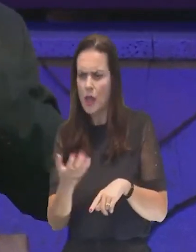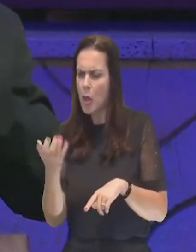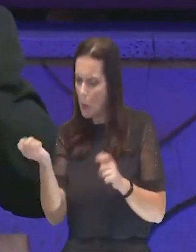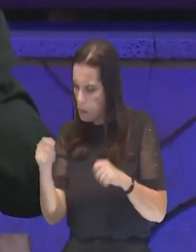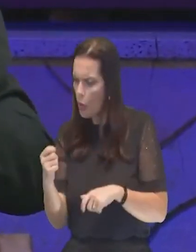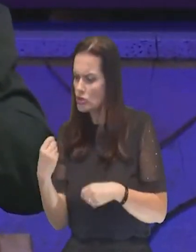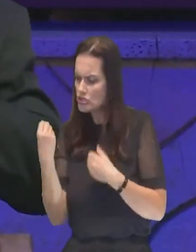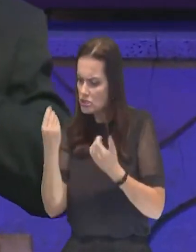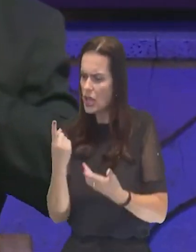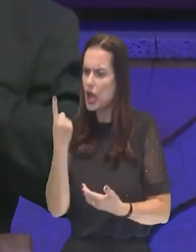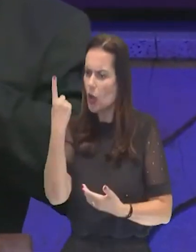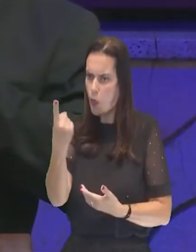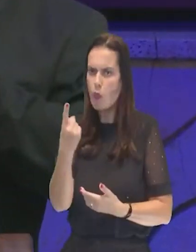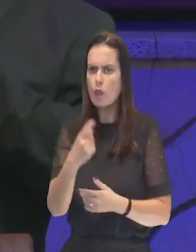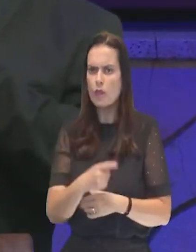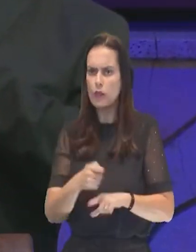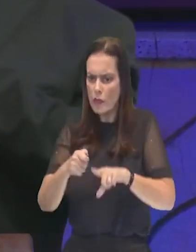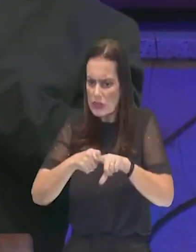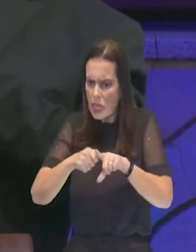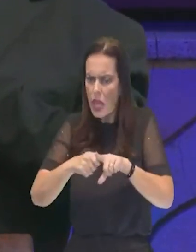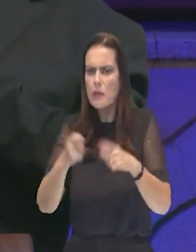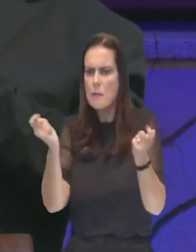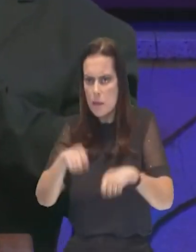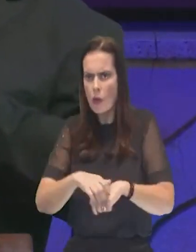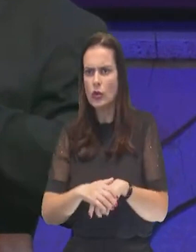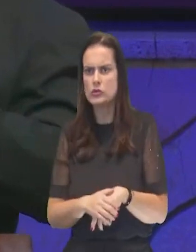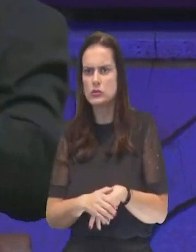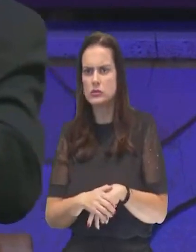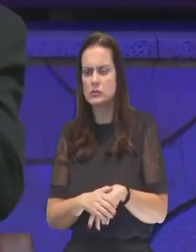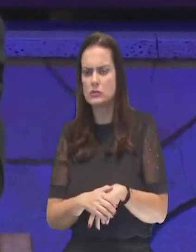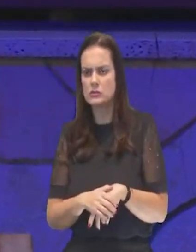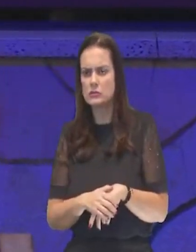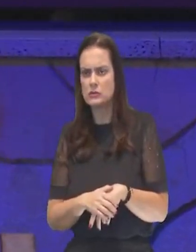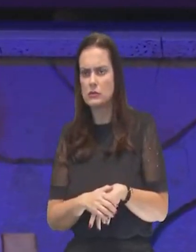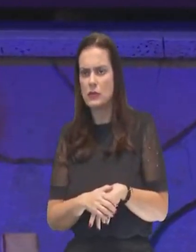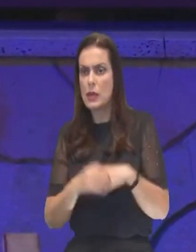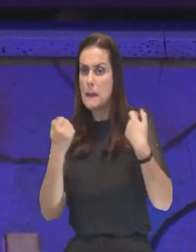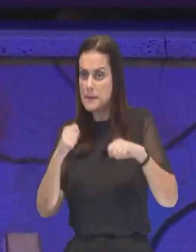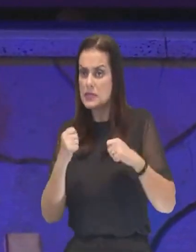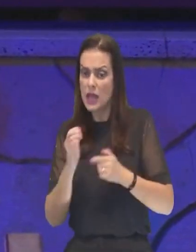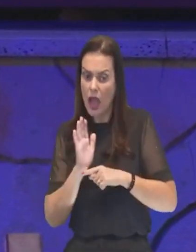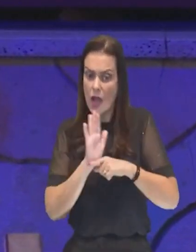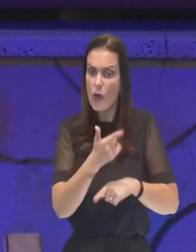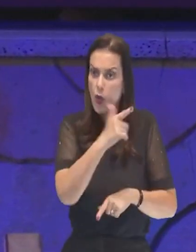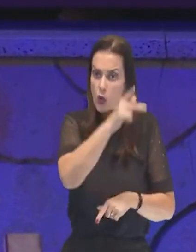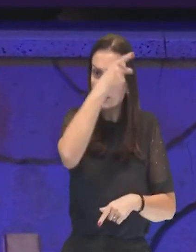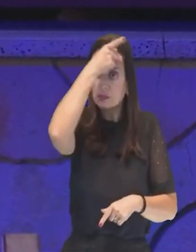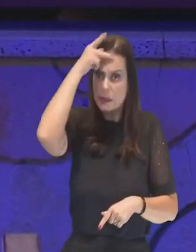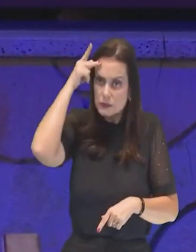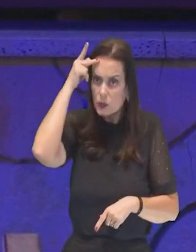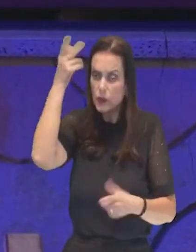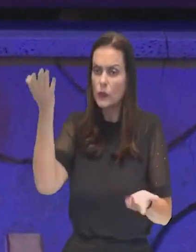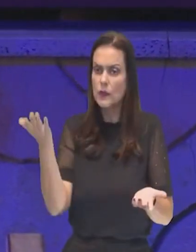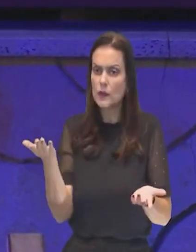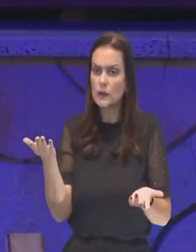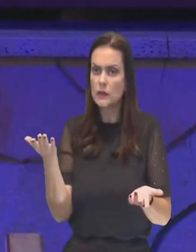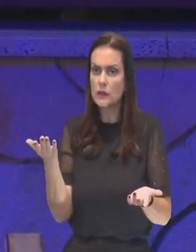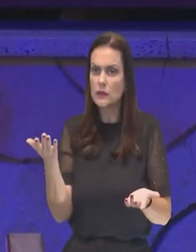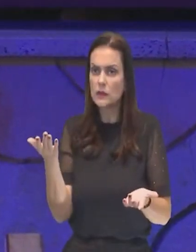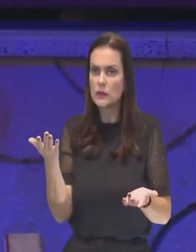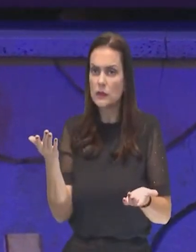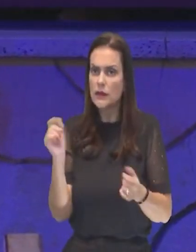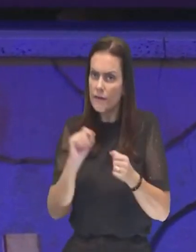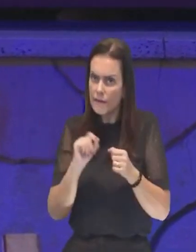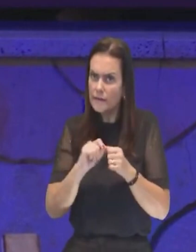Porque se compra um novo, o que está em bom estado, não serve, precisa servir a alguém. Não é verdade, querido? Faça isso,